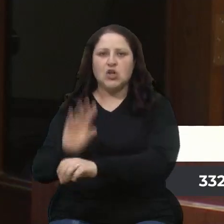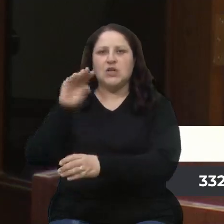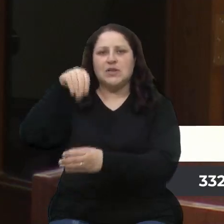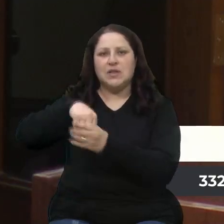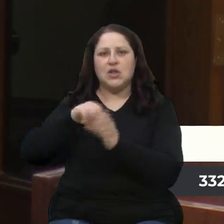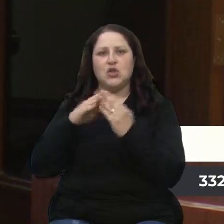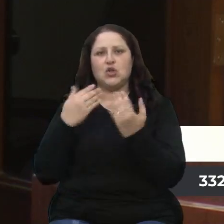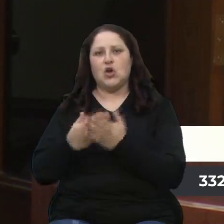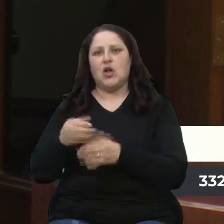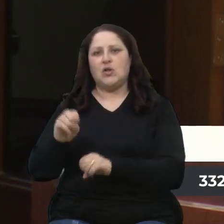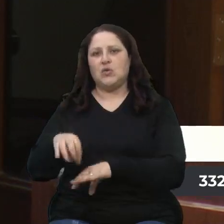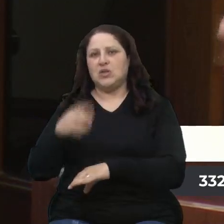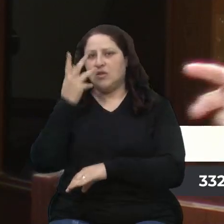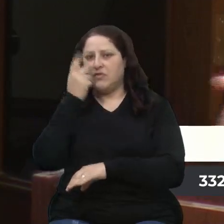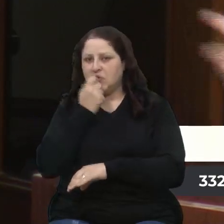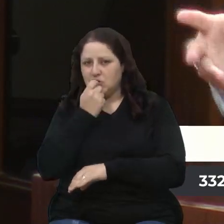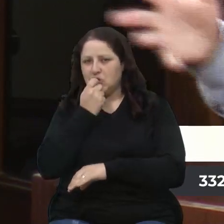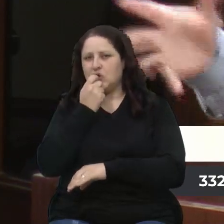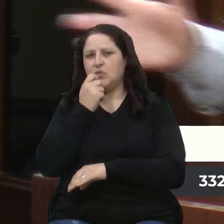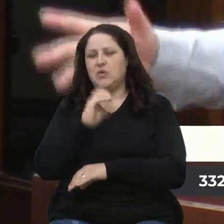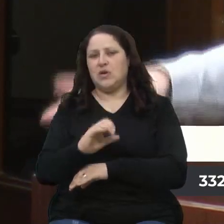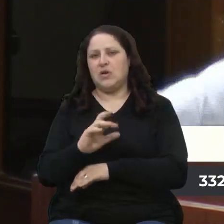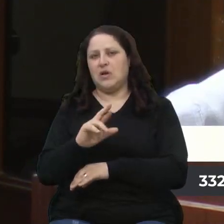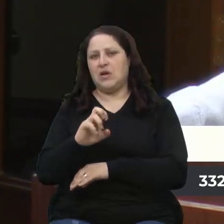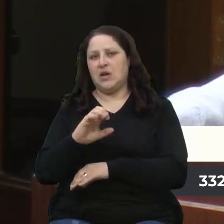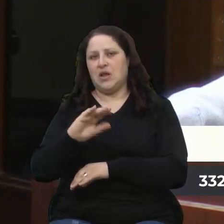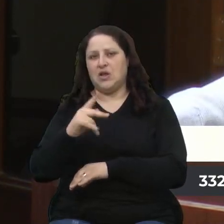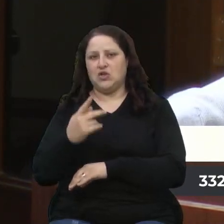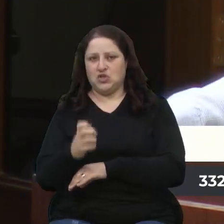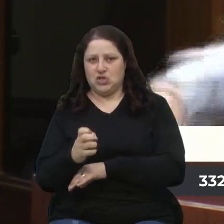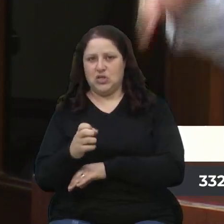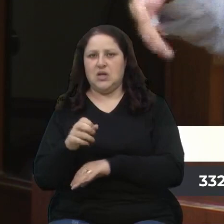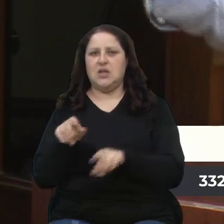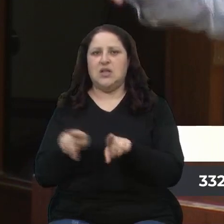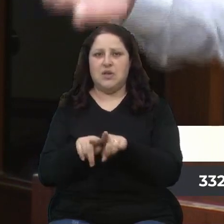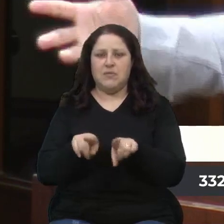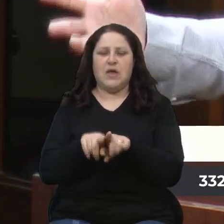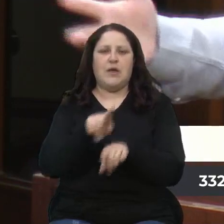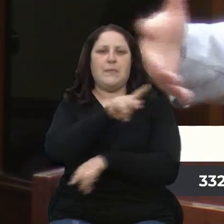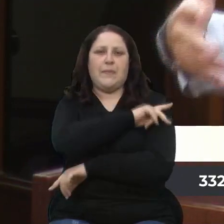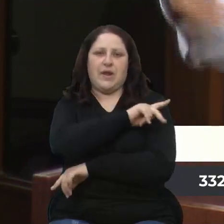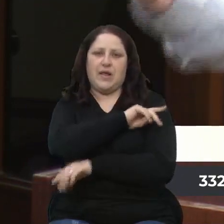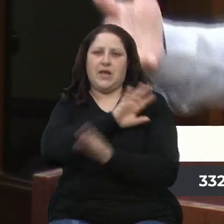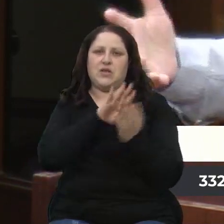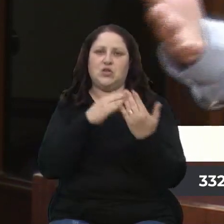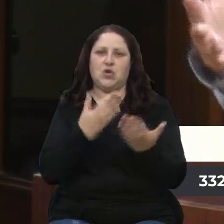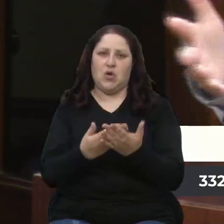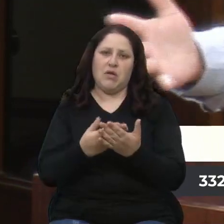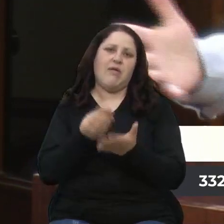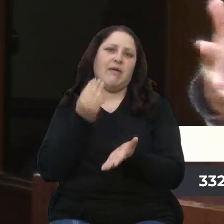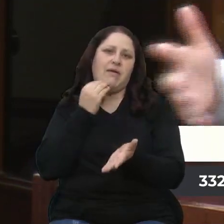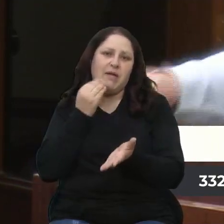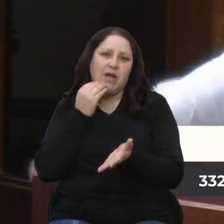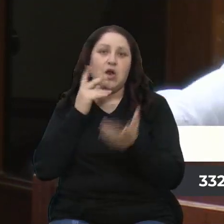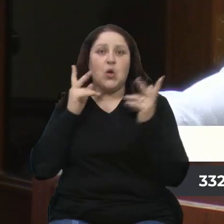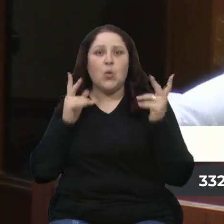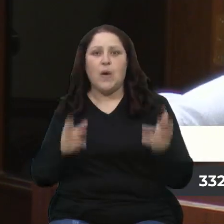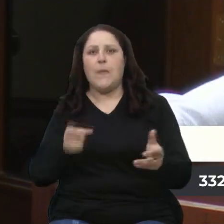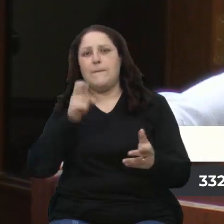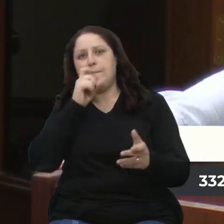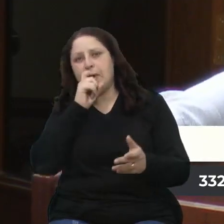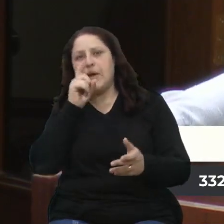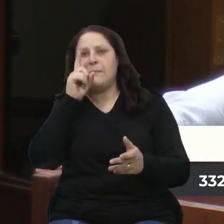creches ou escolas, né, pré-escolas. E, posteriormente, lógico, da mesma forma que os pais tenham